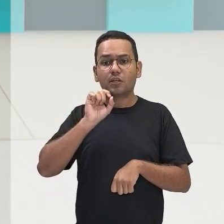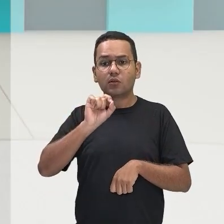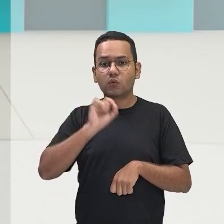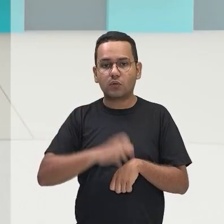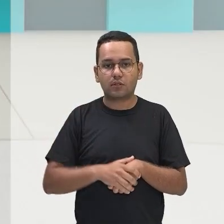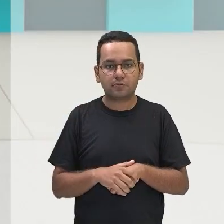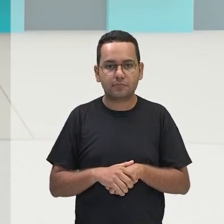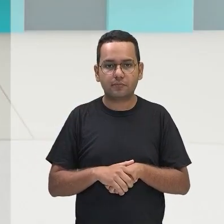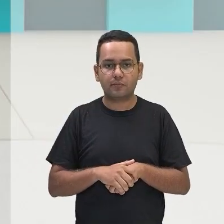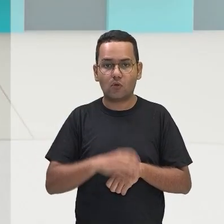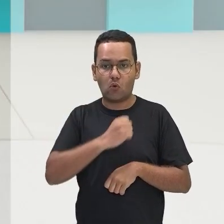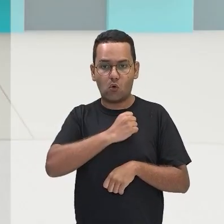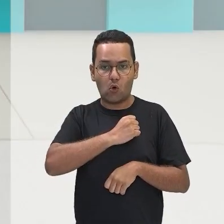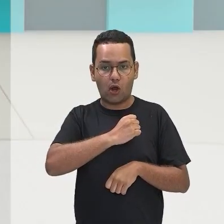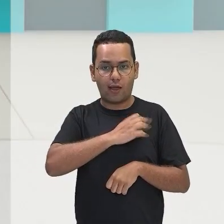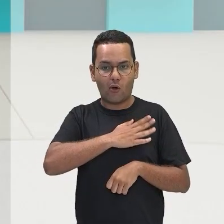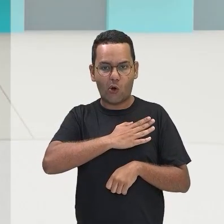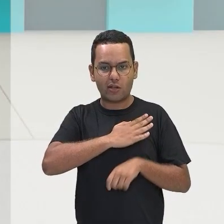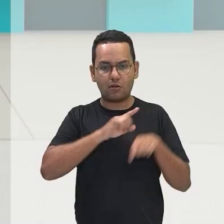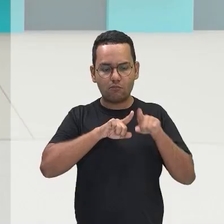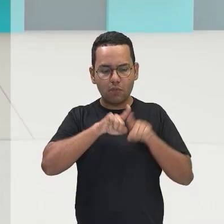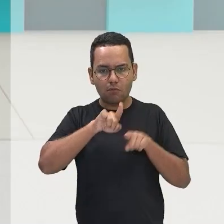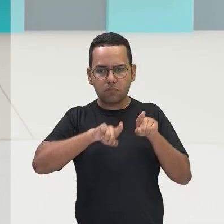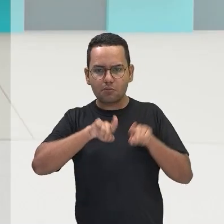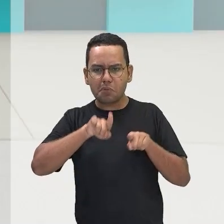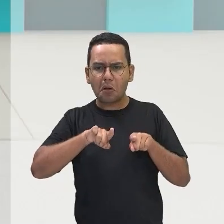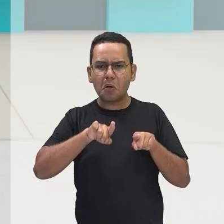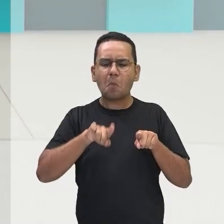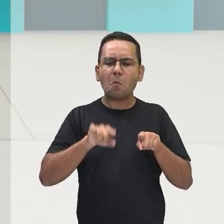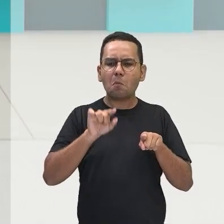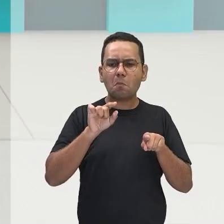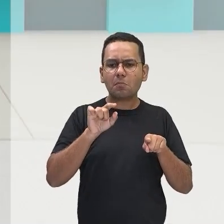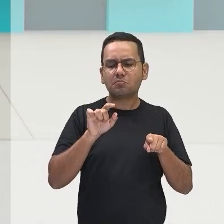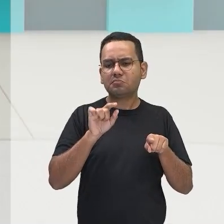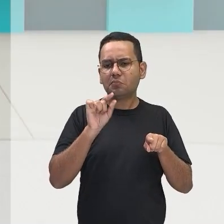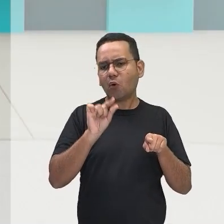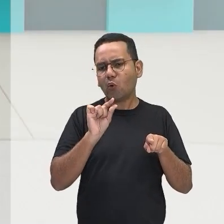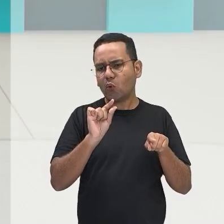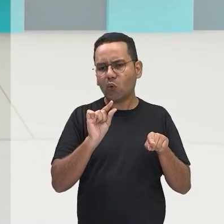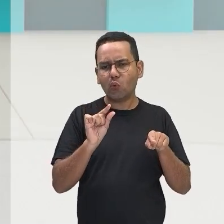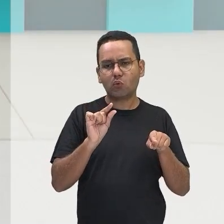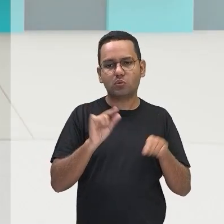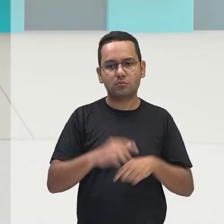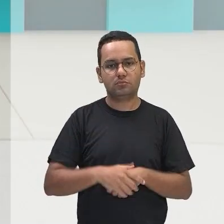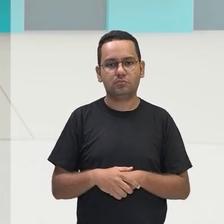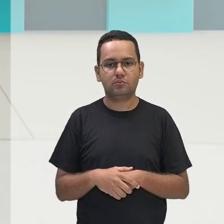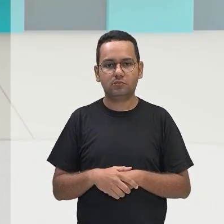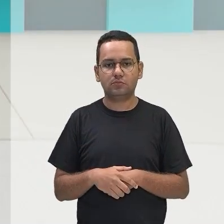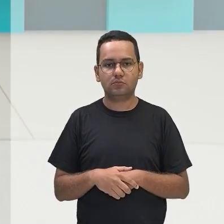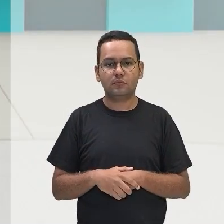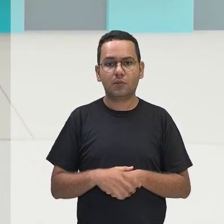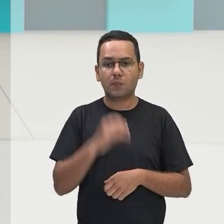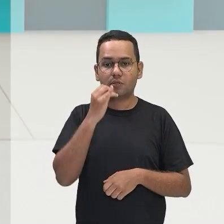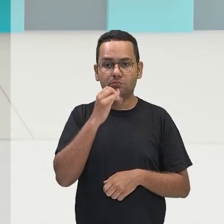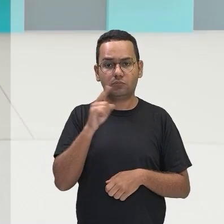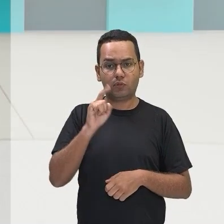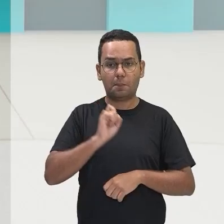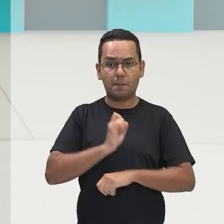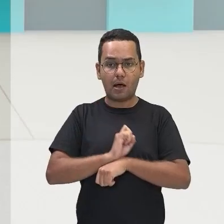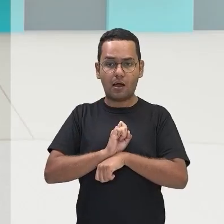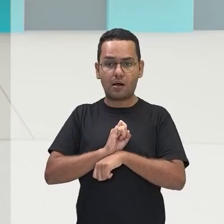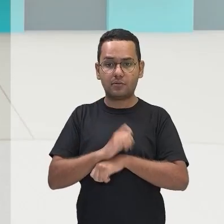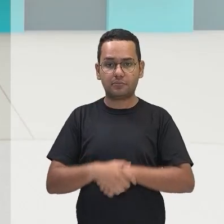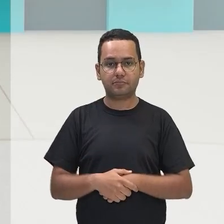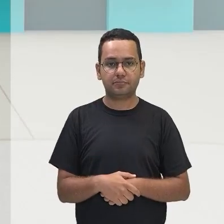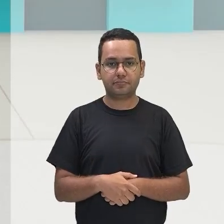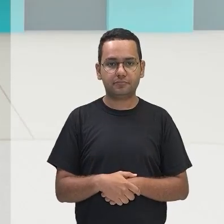de repouso, ela se torna aqui mais baixa, gente. O que é a frequência cardíaca de repouso? Você está parado, né? E